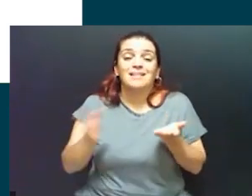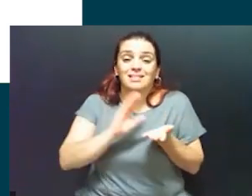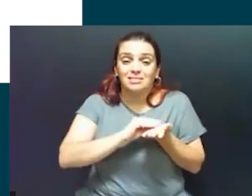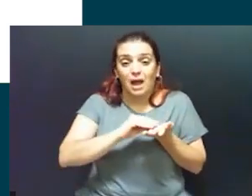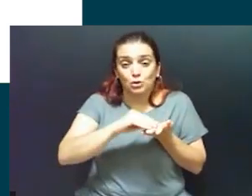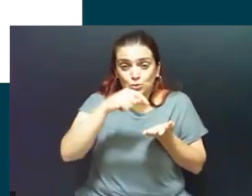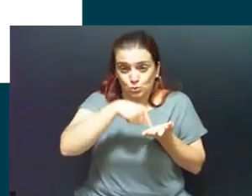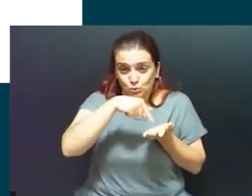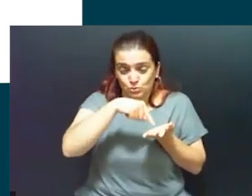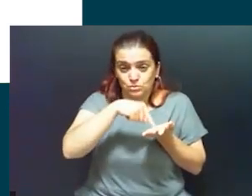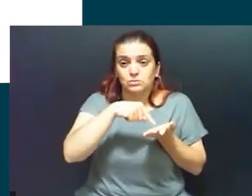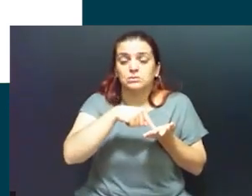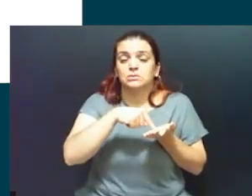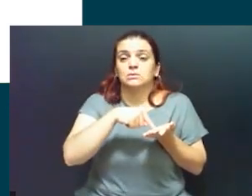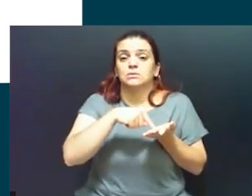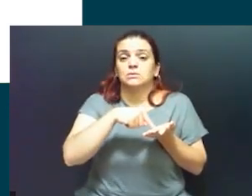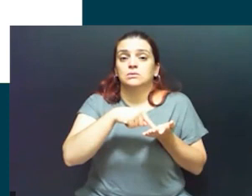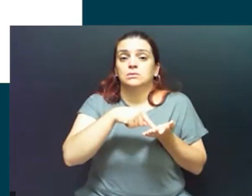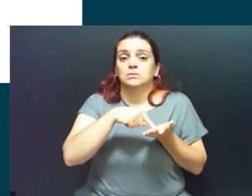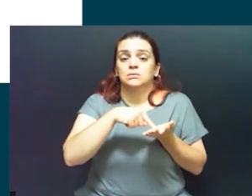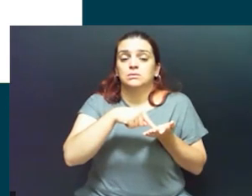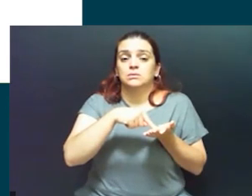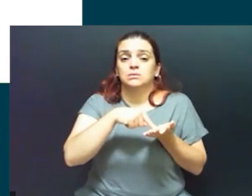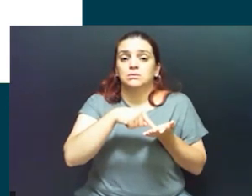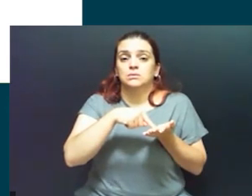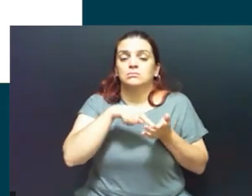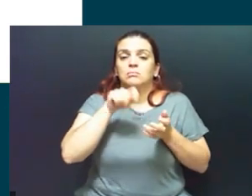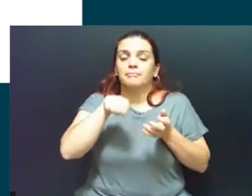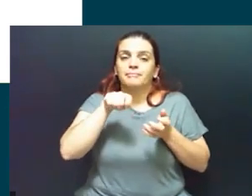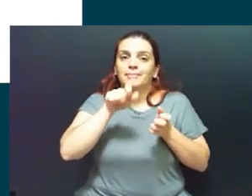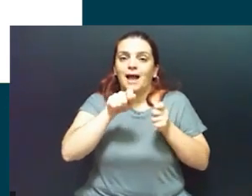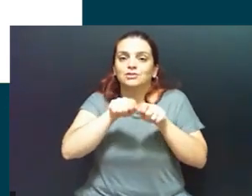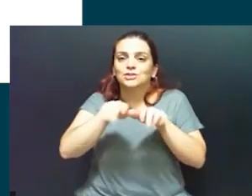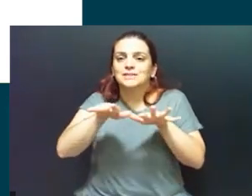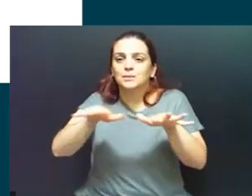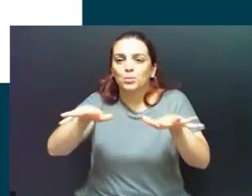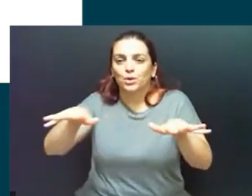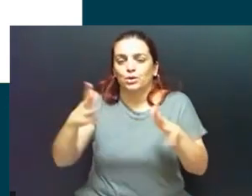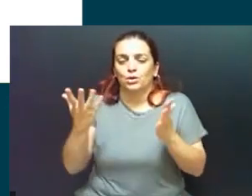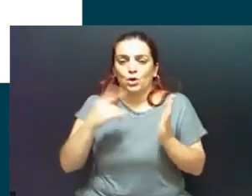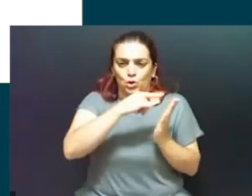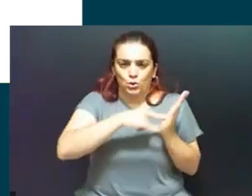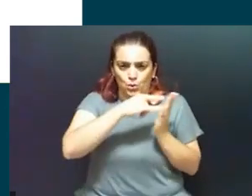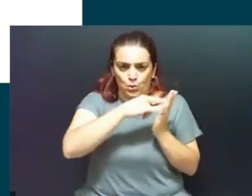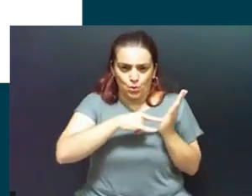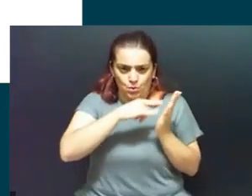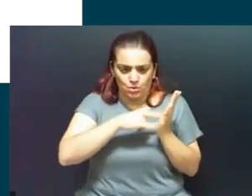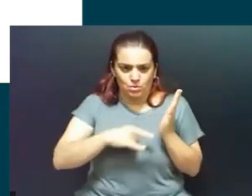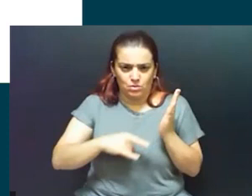dados, por sua vez, eles são persistidos de maneira distribuída, sejam em documentos do DynamoDB